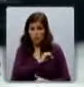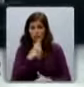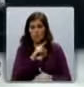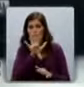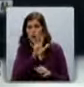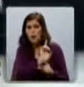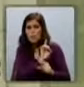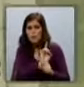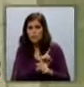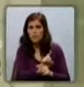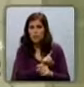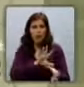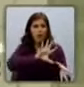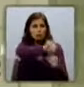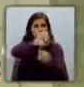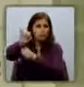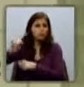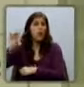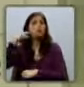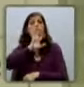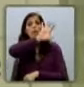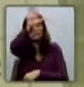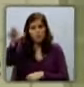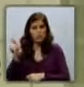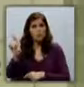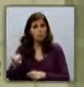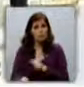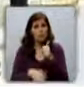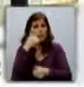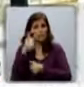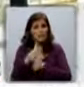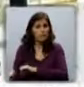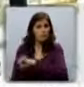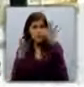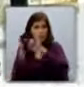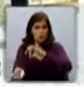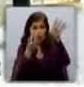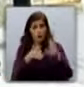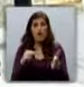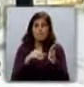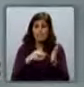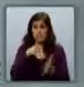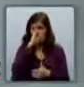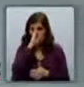de atentados cometidos noutros países. Também selecionavam candidatos para enviar para a Síria e para o Iraque.